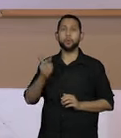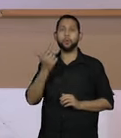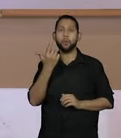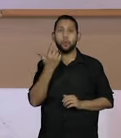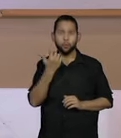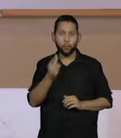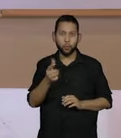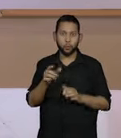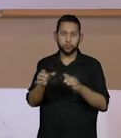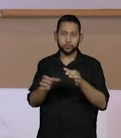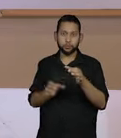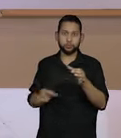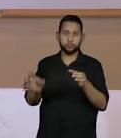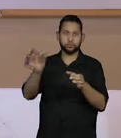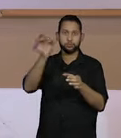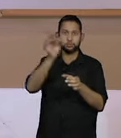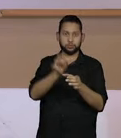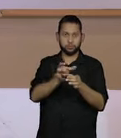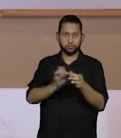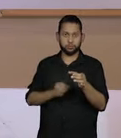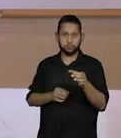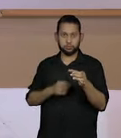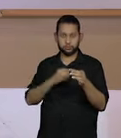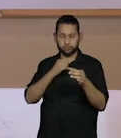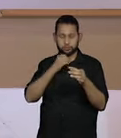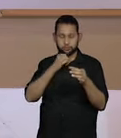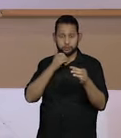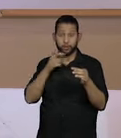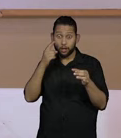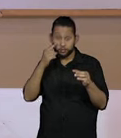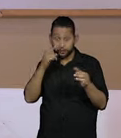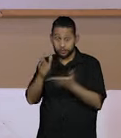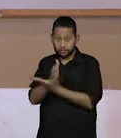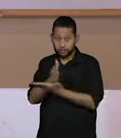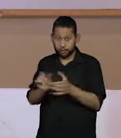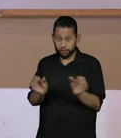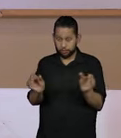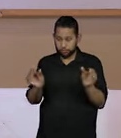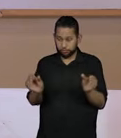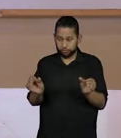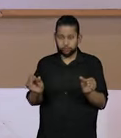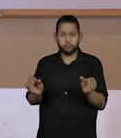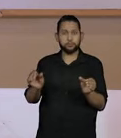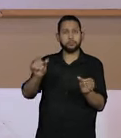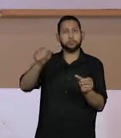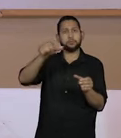ensaio a solução de hidróxido de sódio.